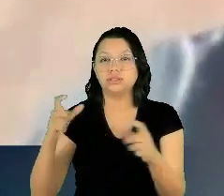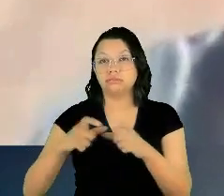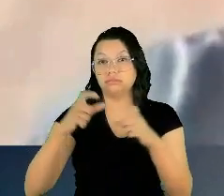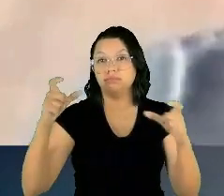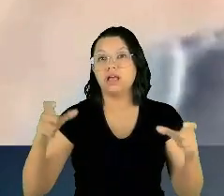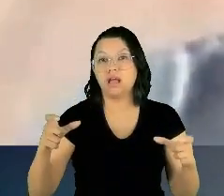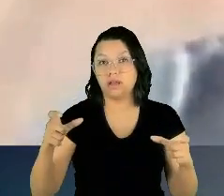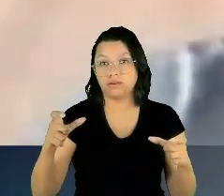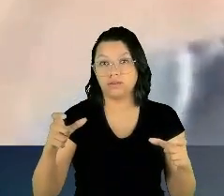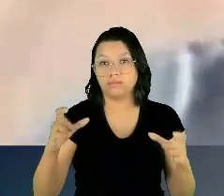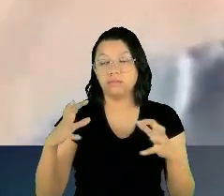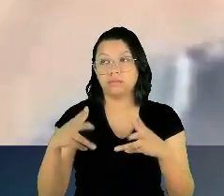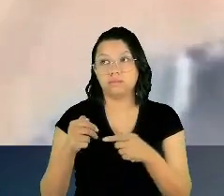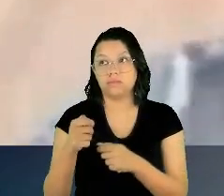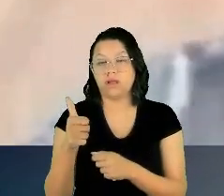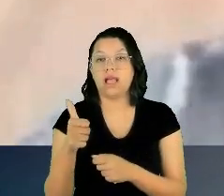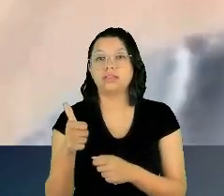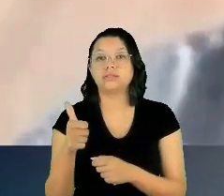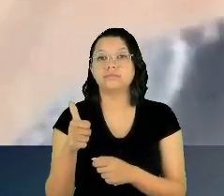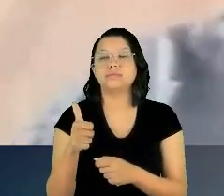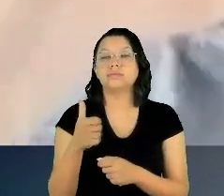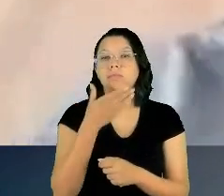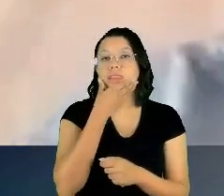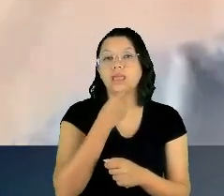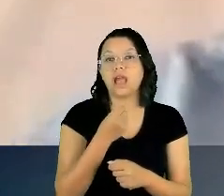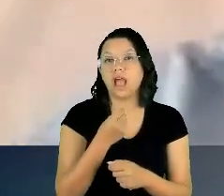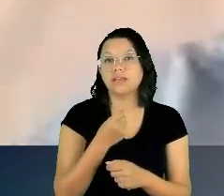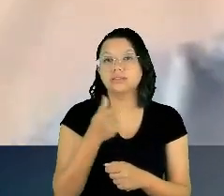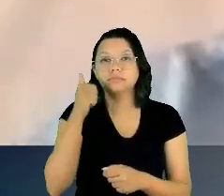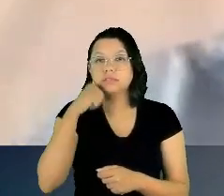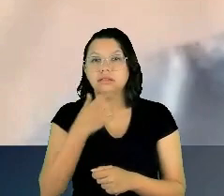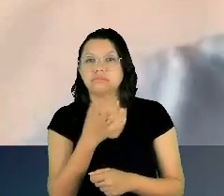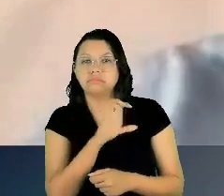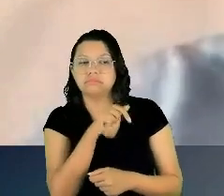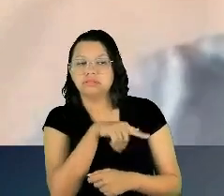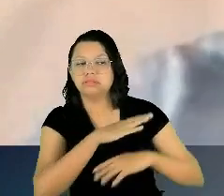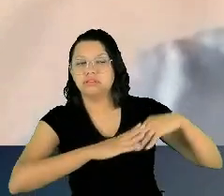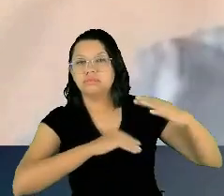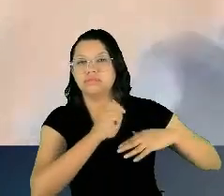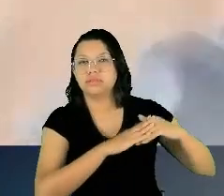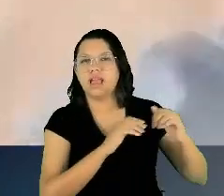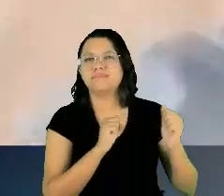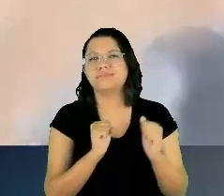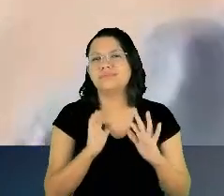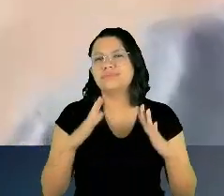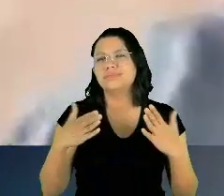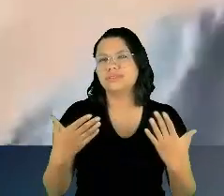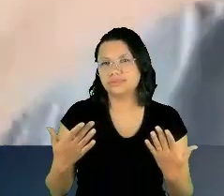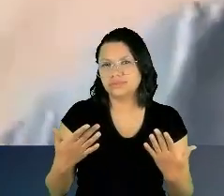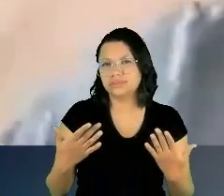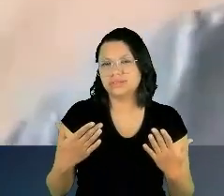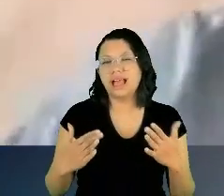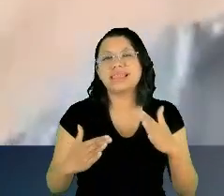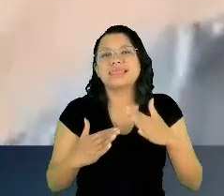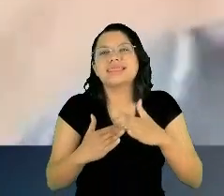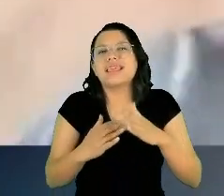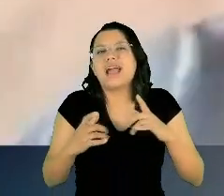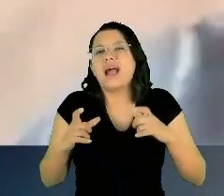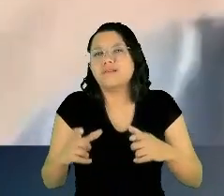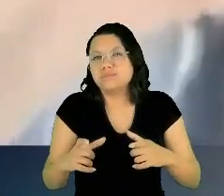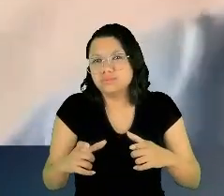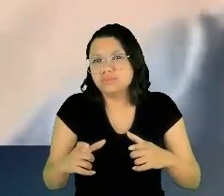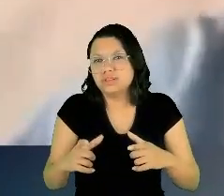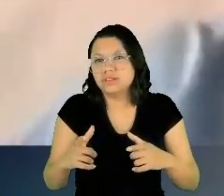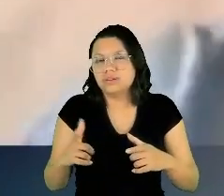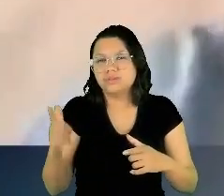havia uma maioria absoluta de homens, quer dizer, um desinteresse das mulheres por aquela profissão. É possível, então,